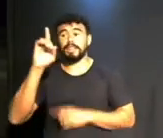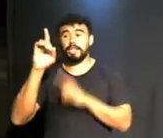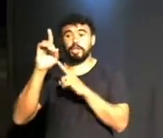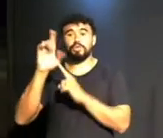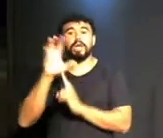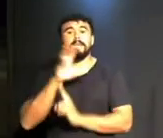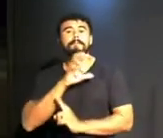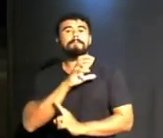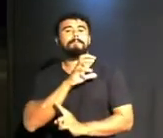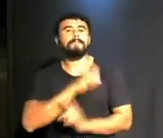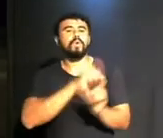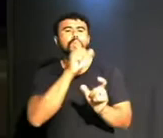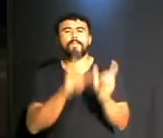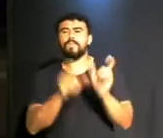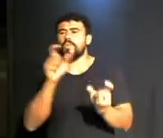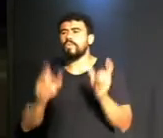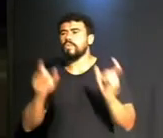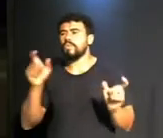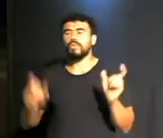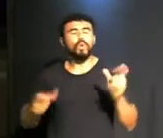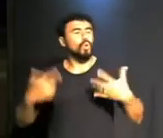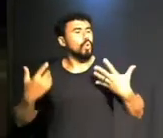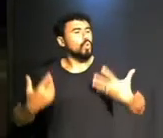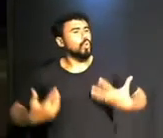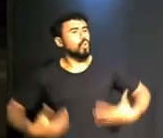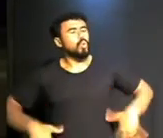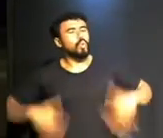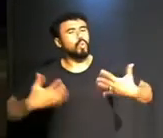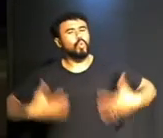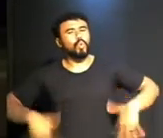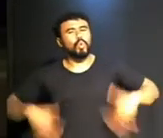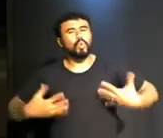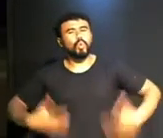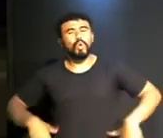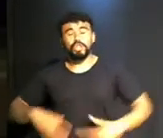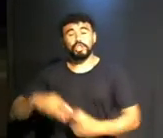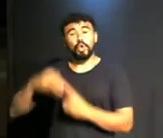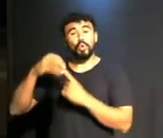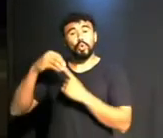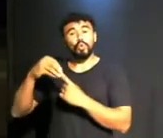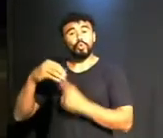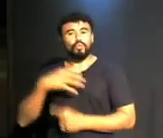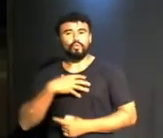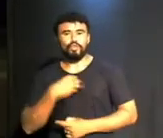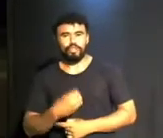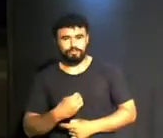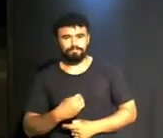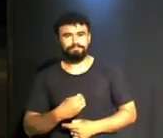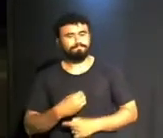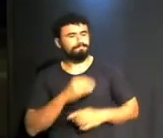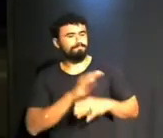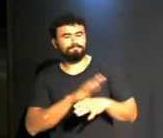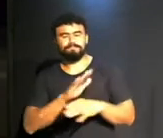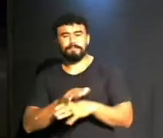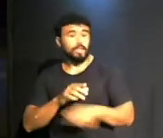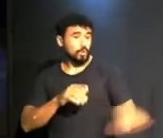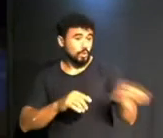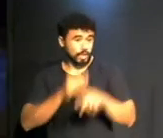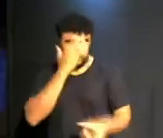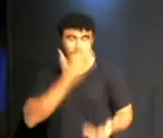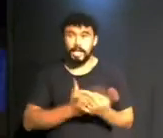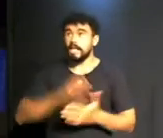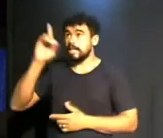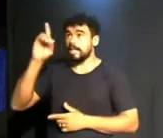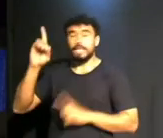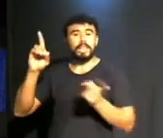amou muito ele amou o mundo de tal maneira que deu seu filho unigênito para que todo aquele que nele crê